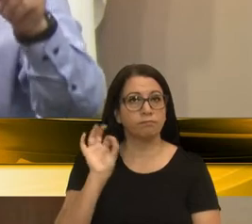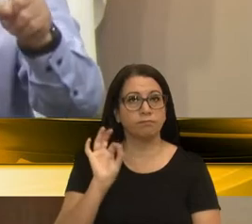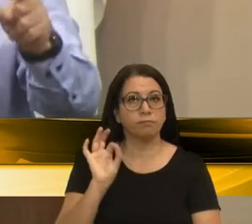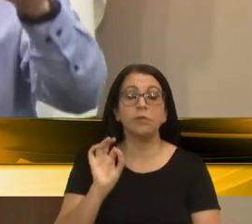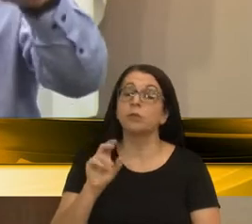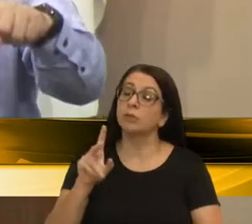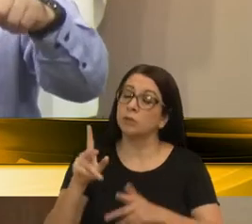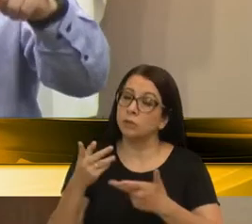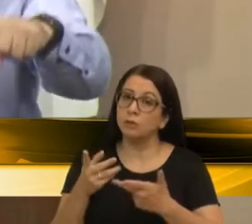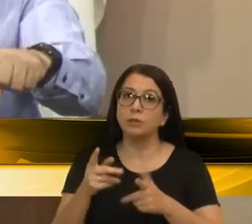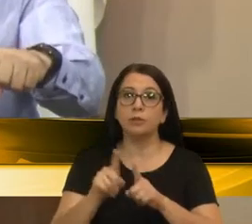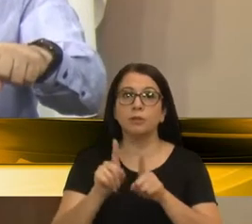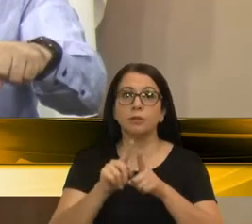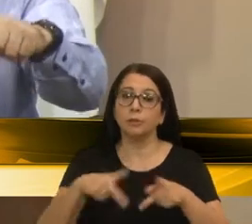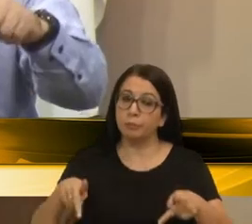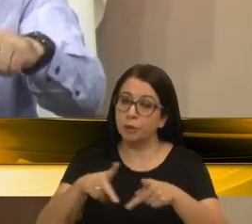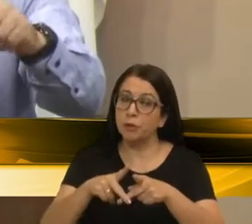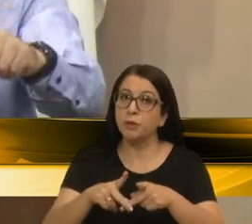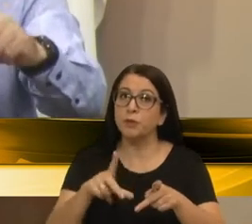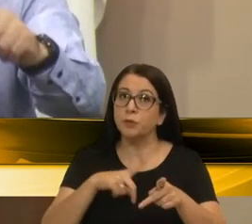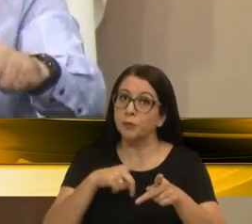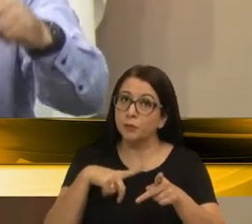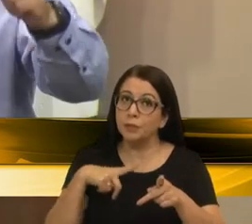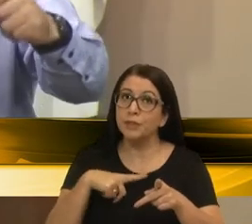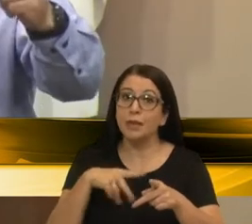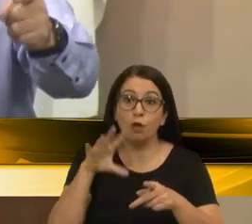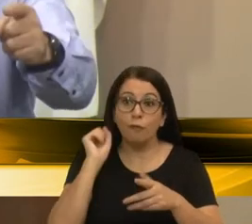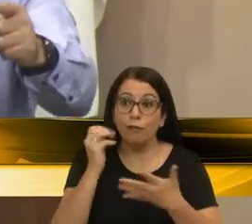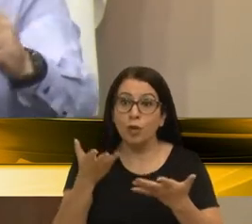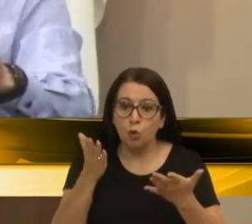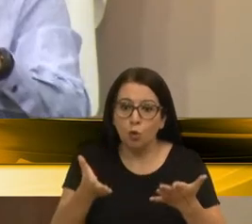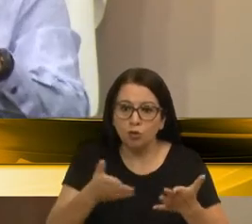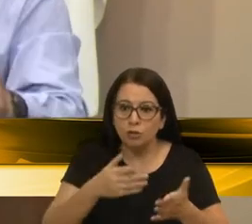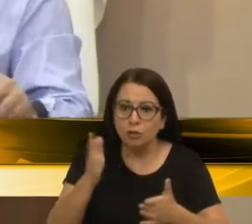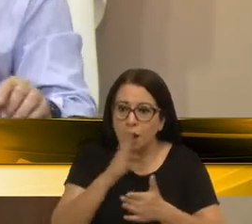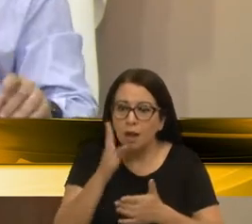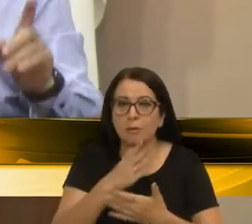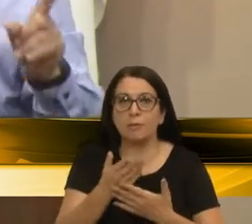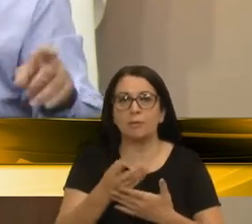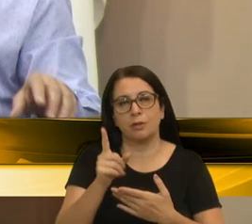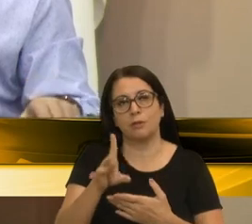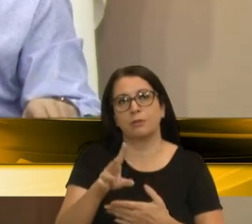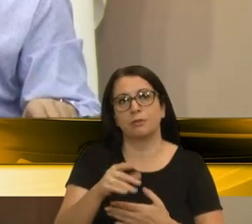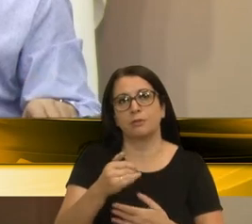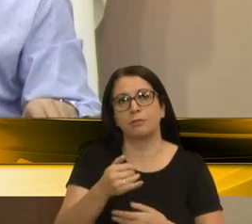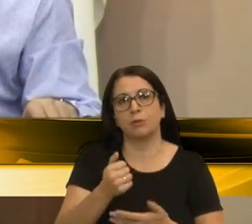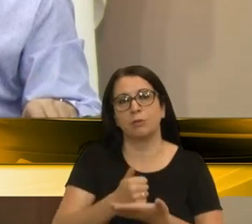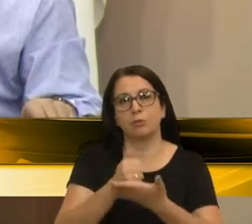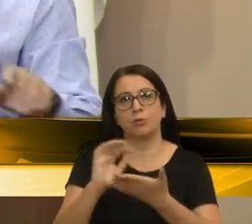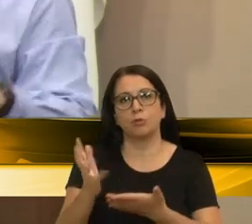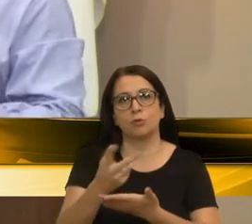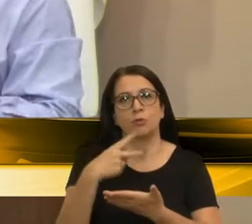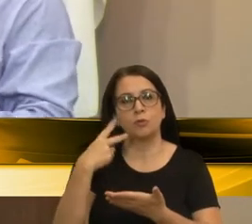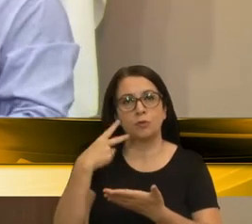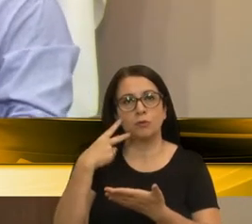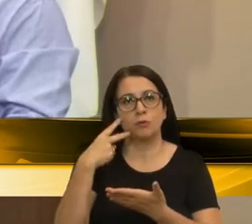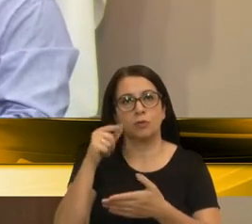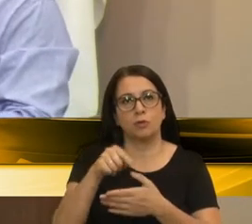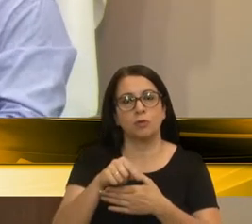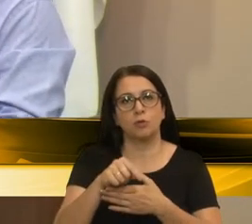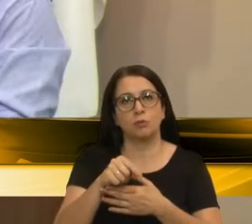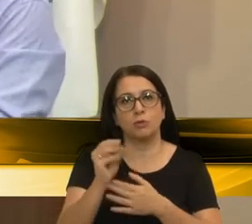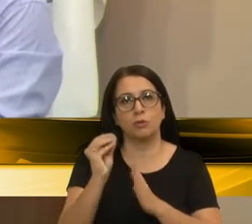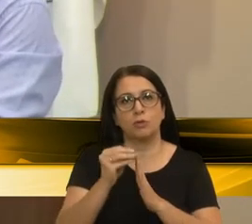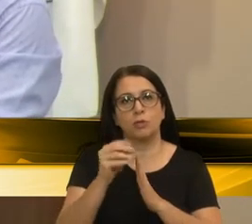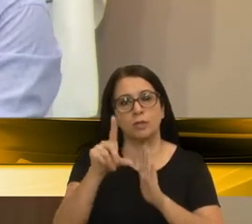Do país. Isso o povo tem pressa. Isso o povo quer ouvir de hoje para amanhã. Então era isso. Peço apoio do Novos Pares quanto a esse